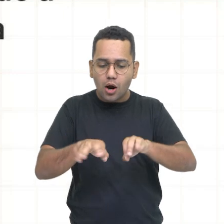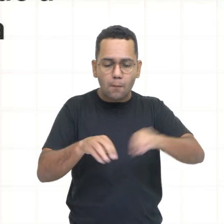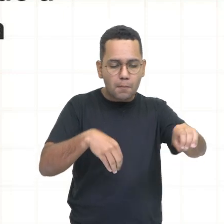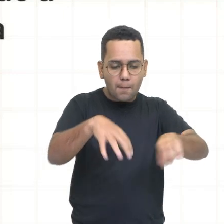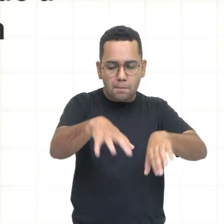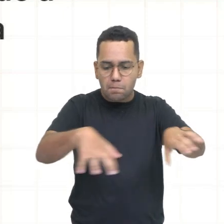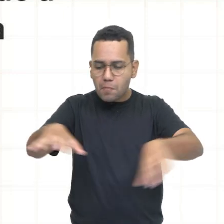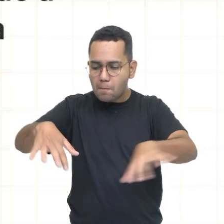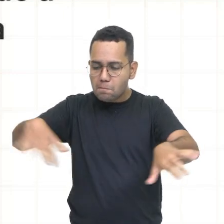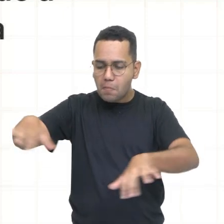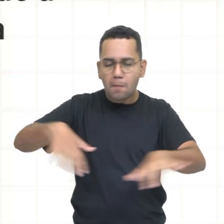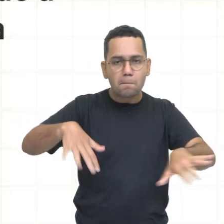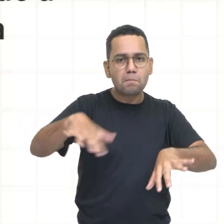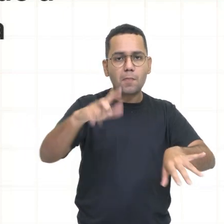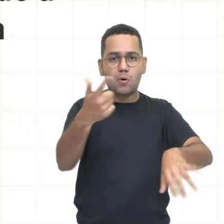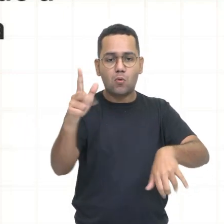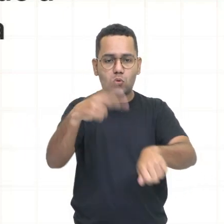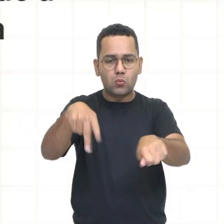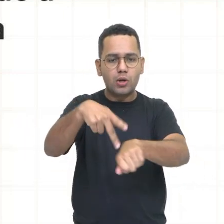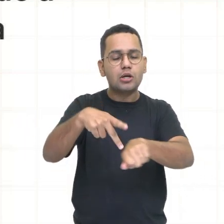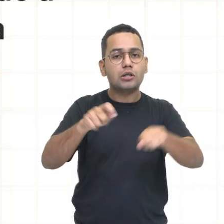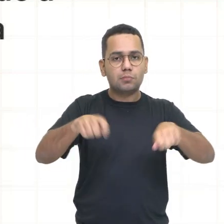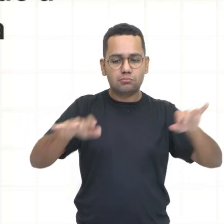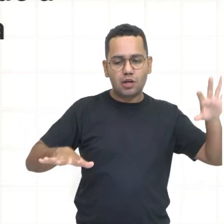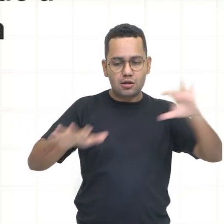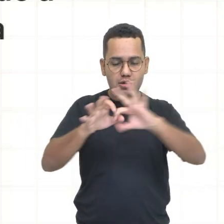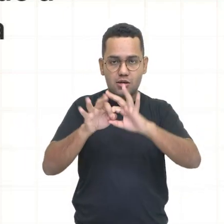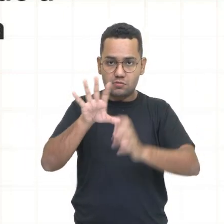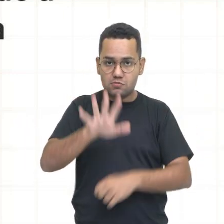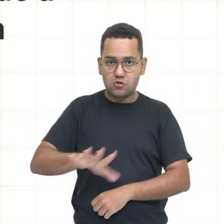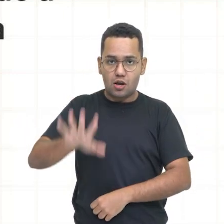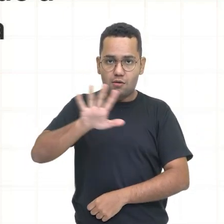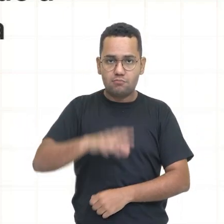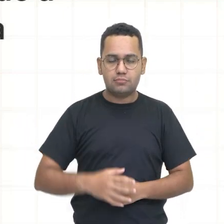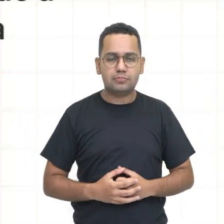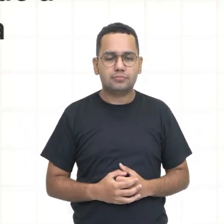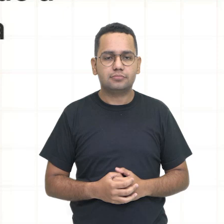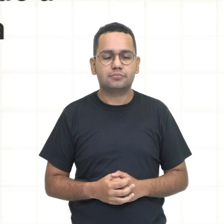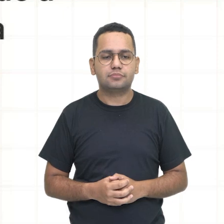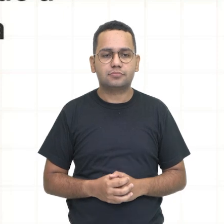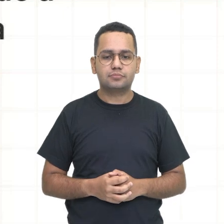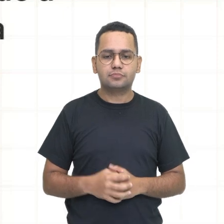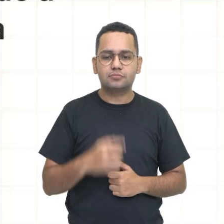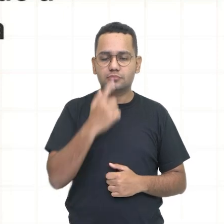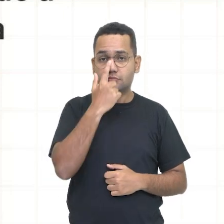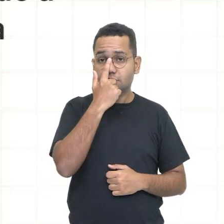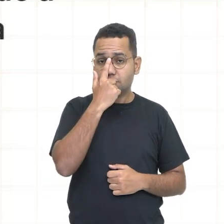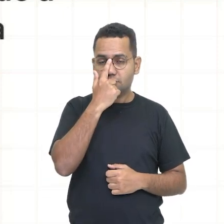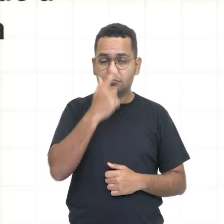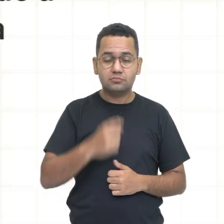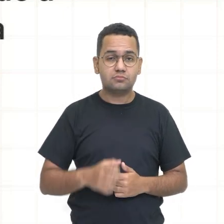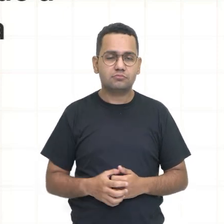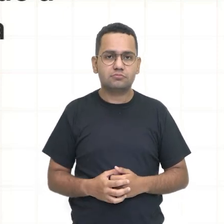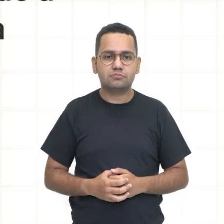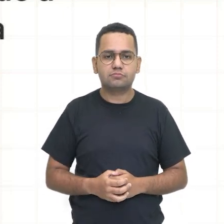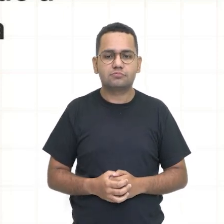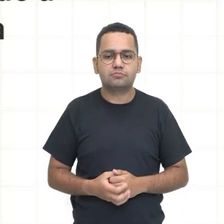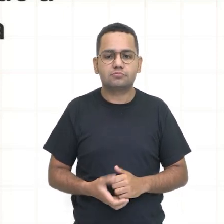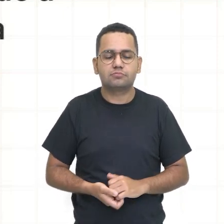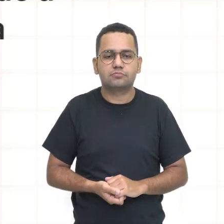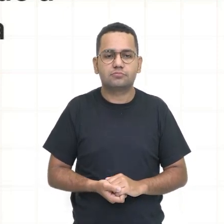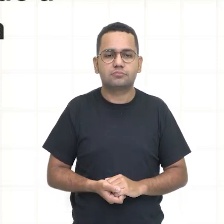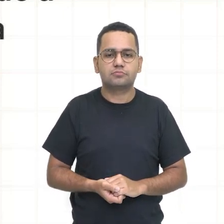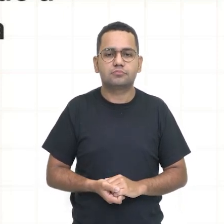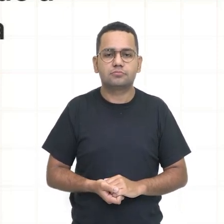a integração nacional. Mais uma vez, gente, trazendo para mim aqui, vamos estudar um pouquinho